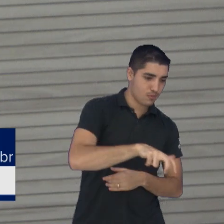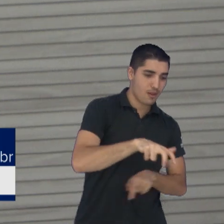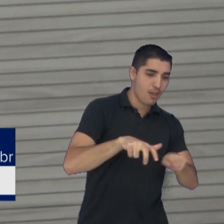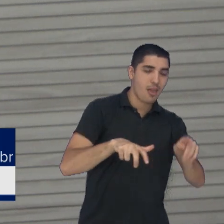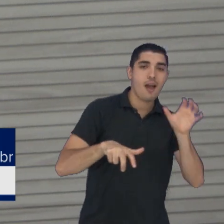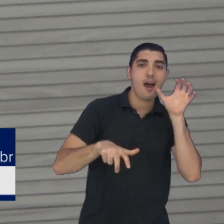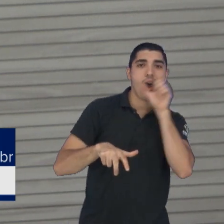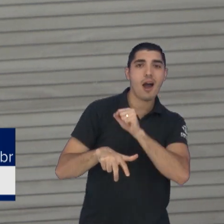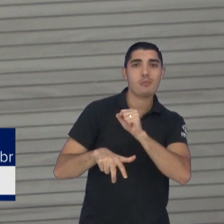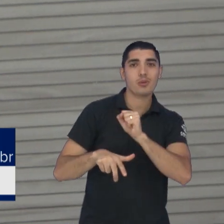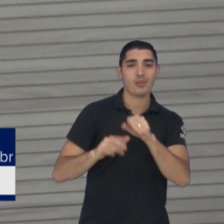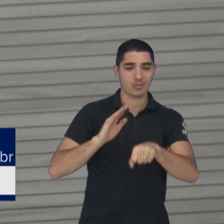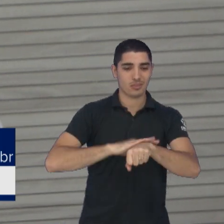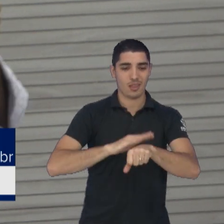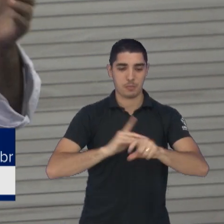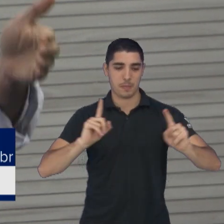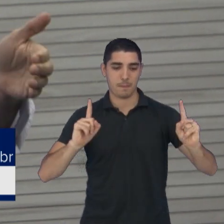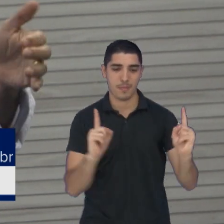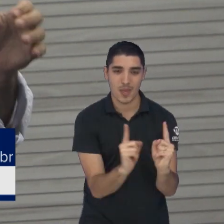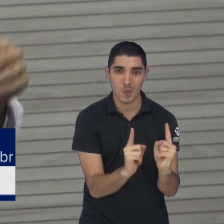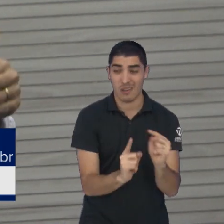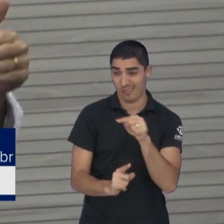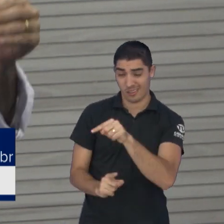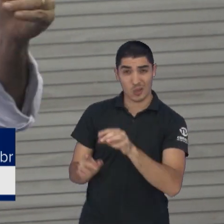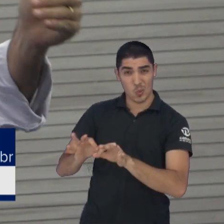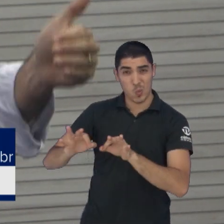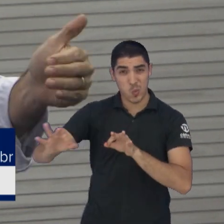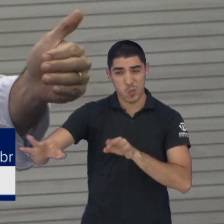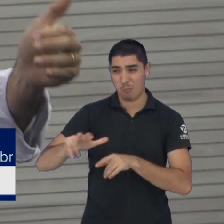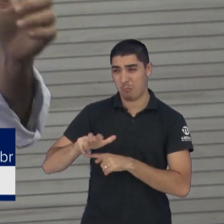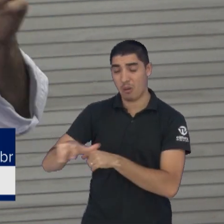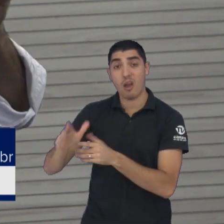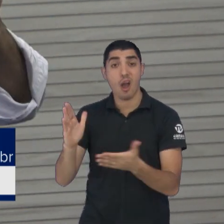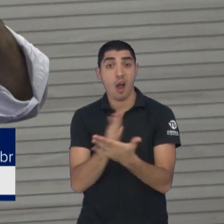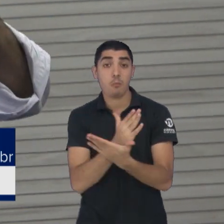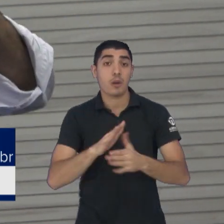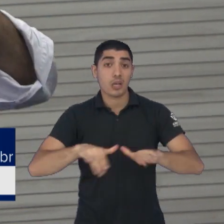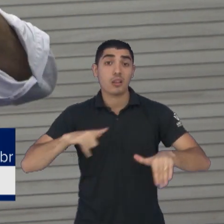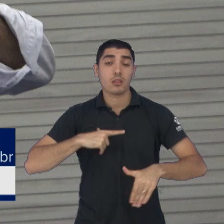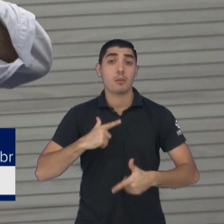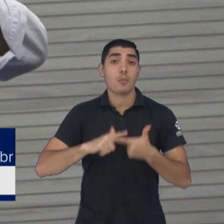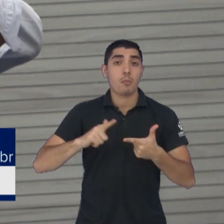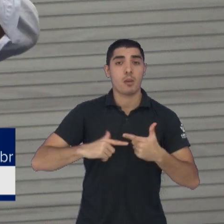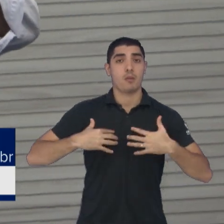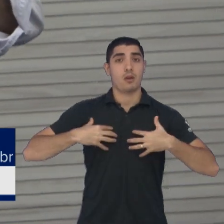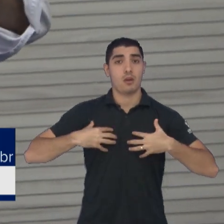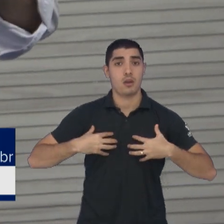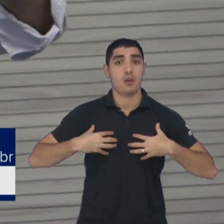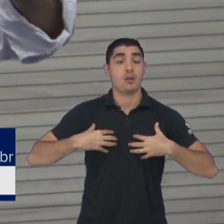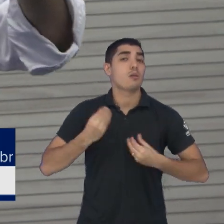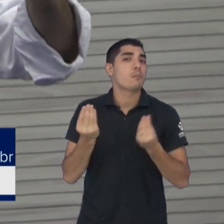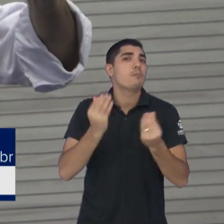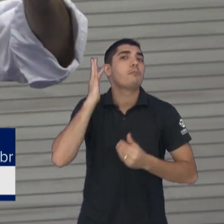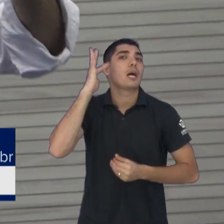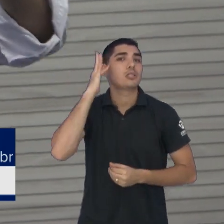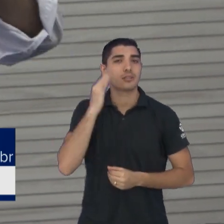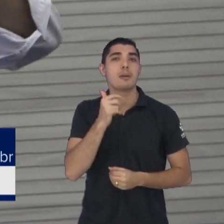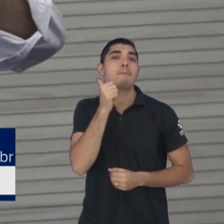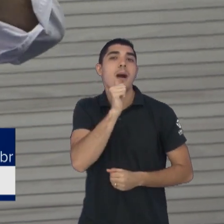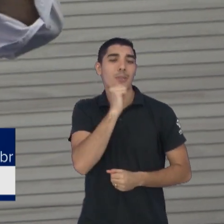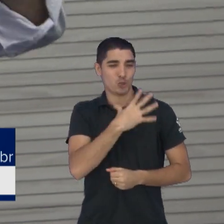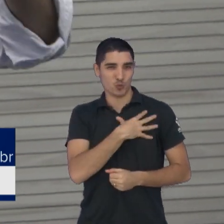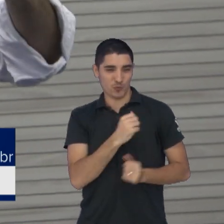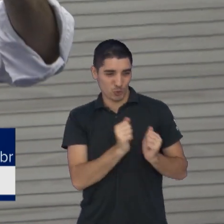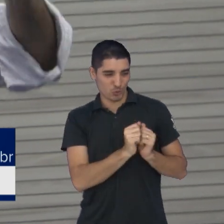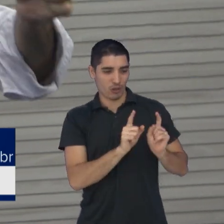para crianças, né? Tem crianças que são asmáticas, crianças muito novas. Imagine a mãe tendo que levar, vai durando uma